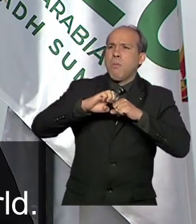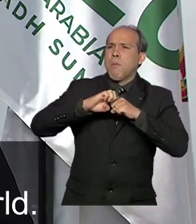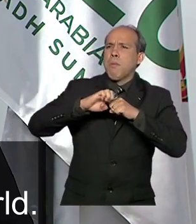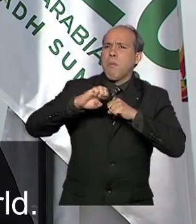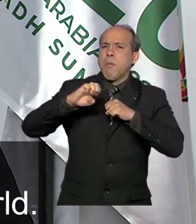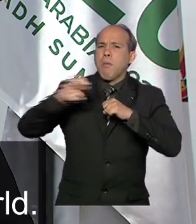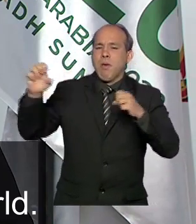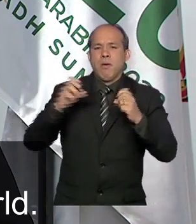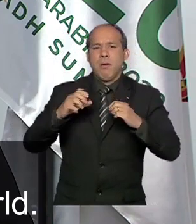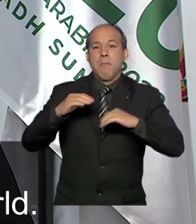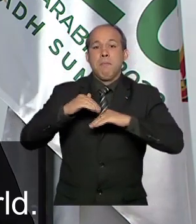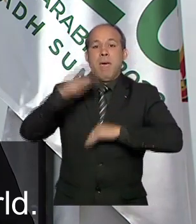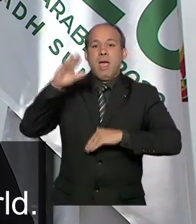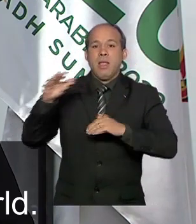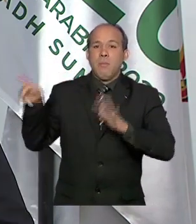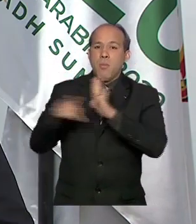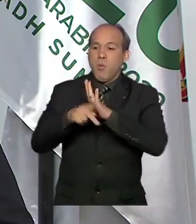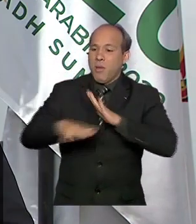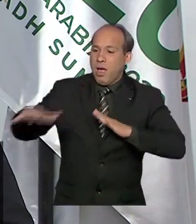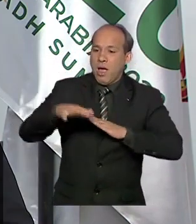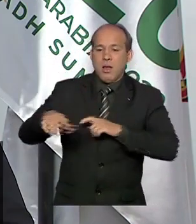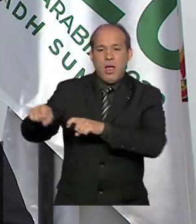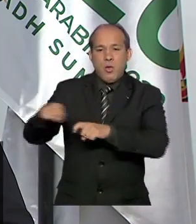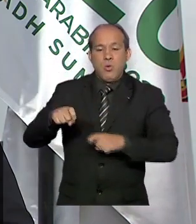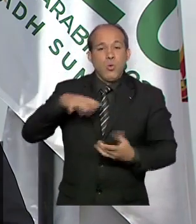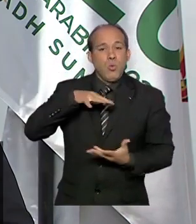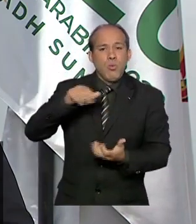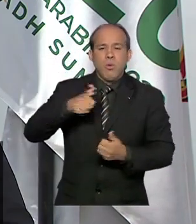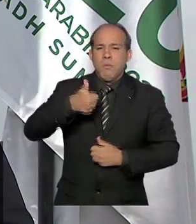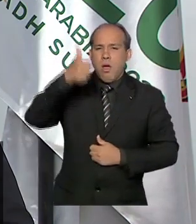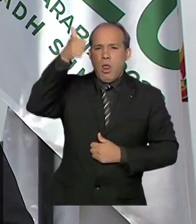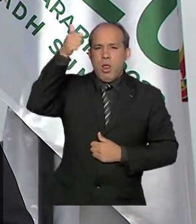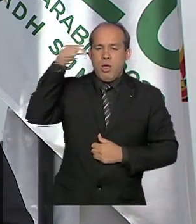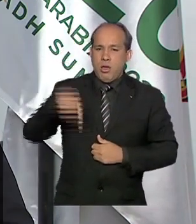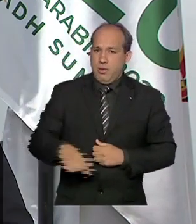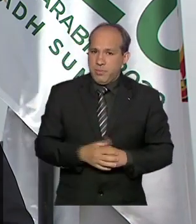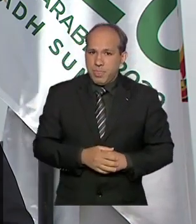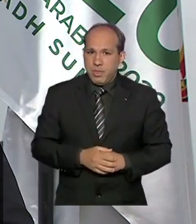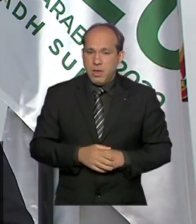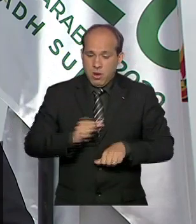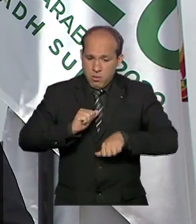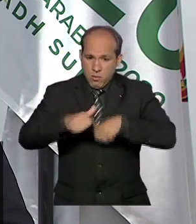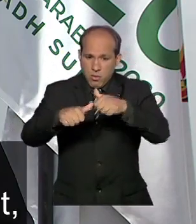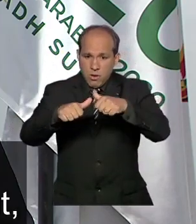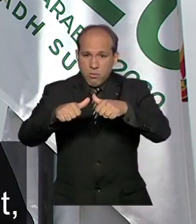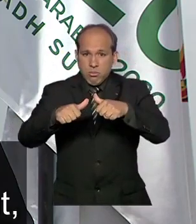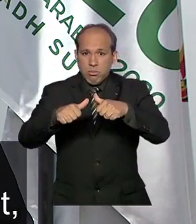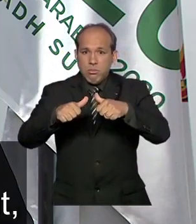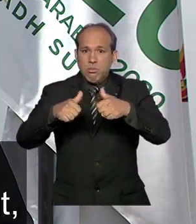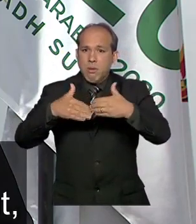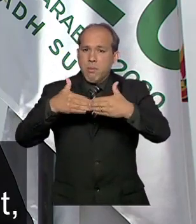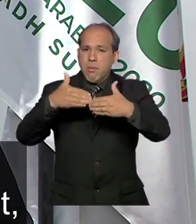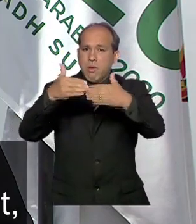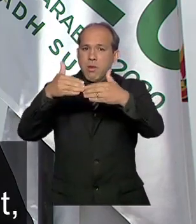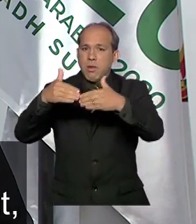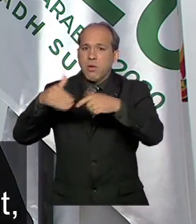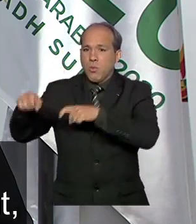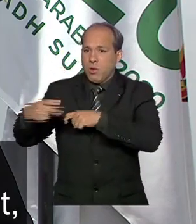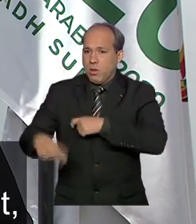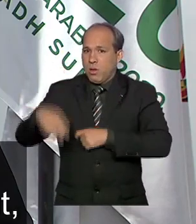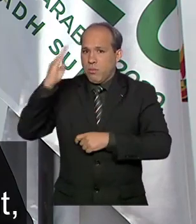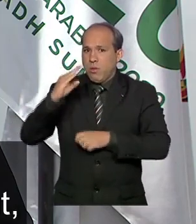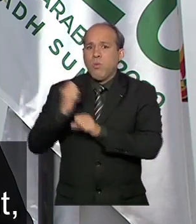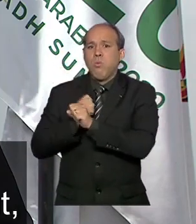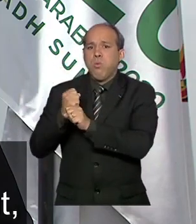um dos maiores exportadores agrícolas do mundo esse processo de transformação da Agricultura Brasileira resultado de